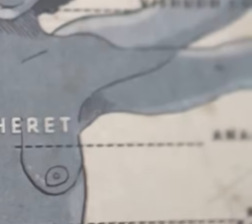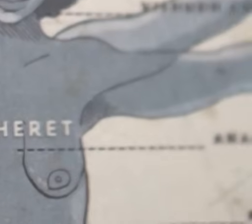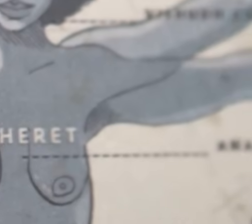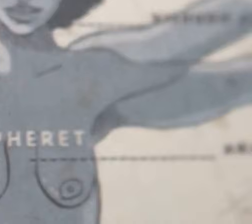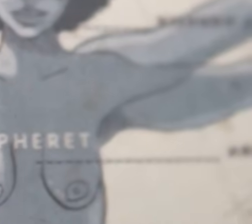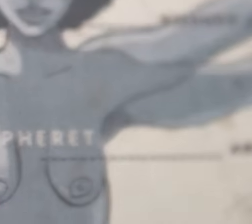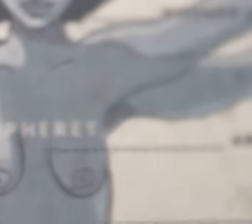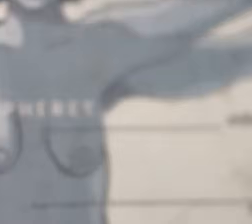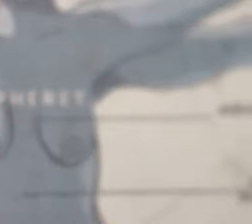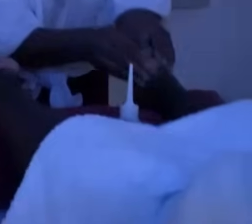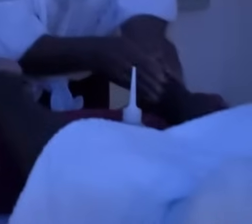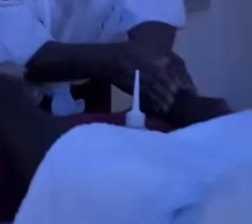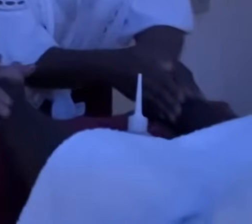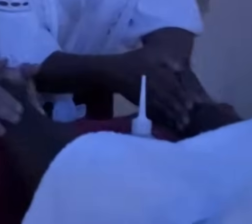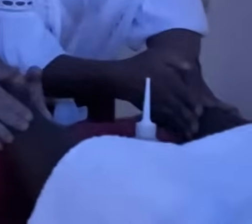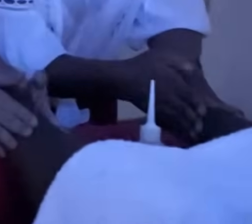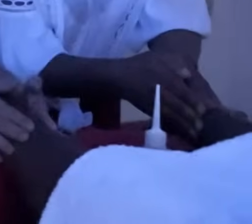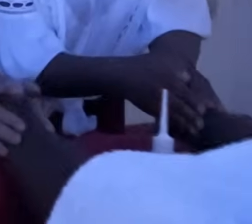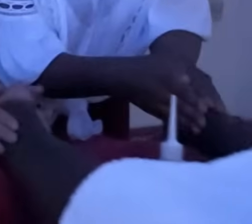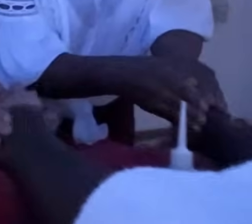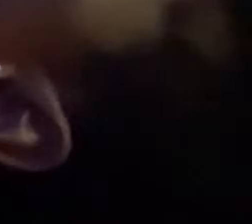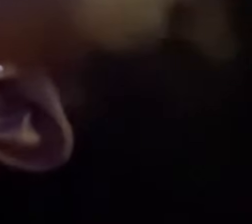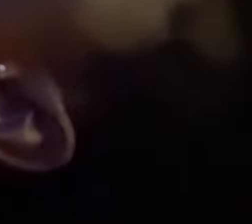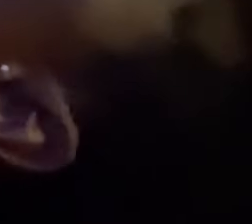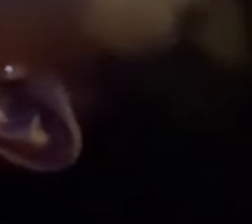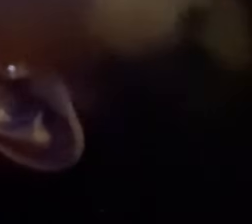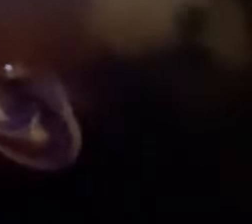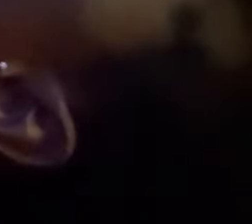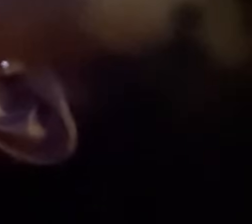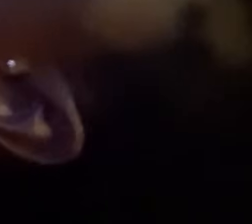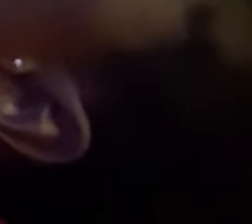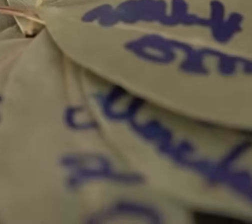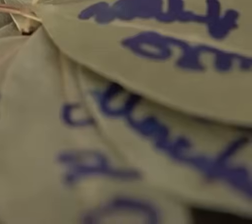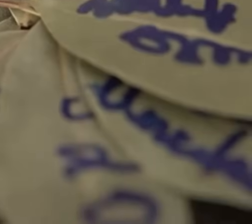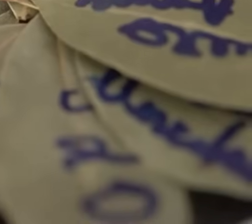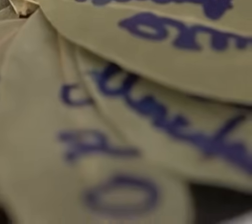porque mistério sempre há de pintar por